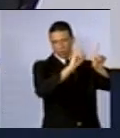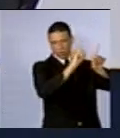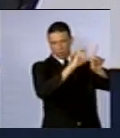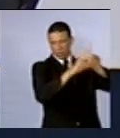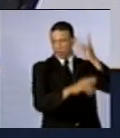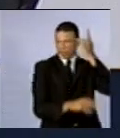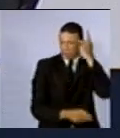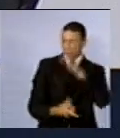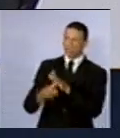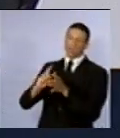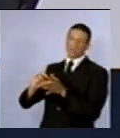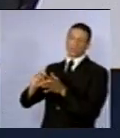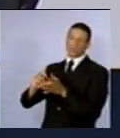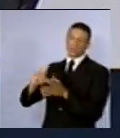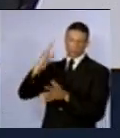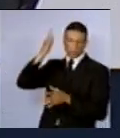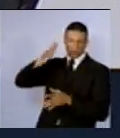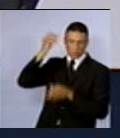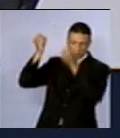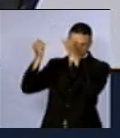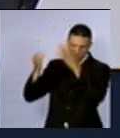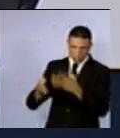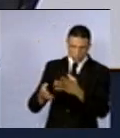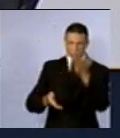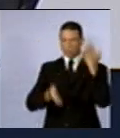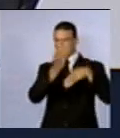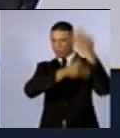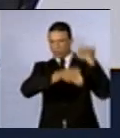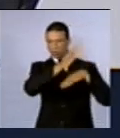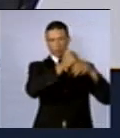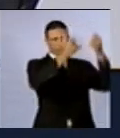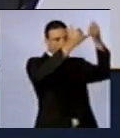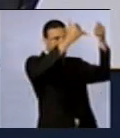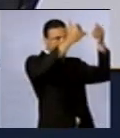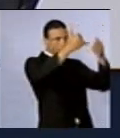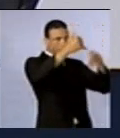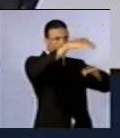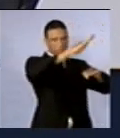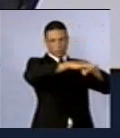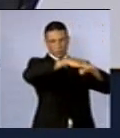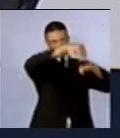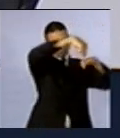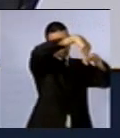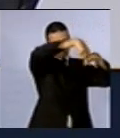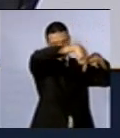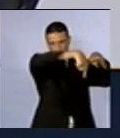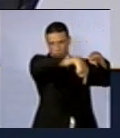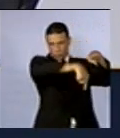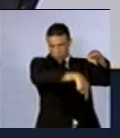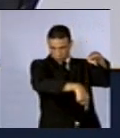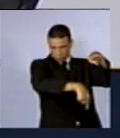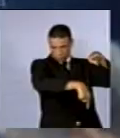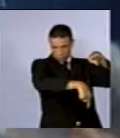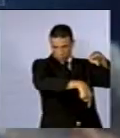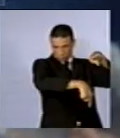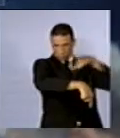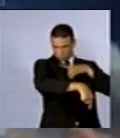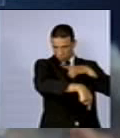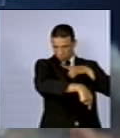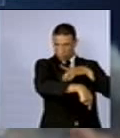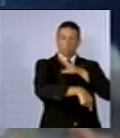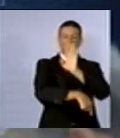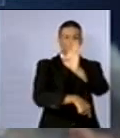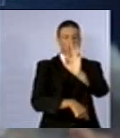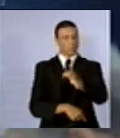dos palestrantes, no centro de São Paulo é aterrado todas essas linhas de distribuição. As linhas de distribuição no centro da cidade de São